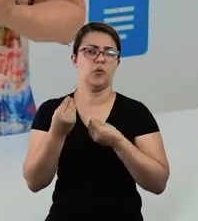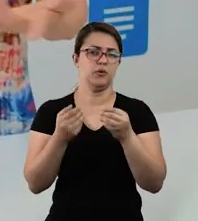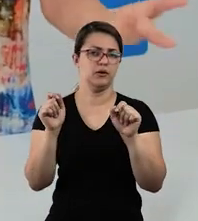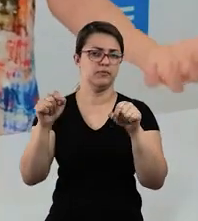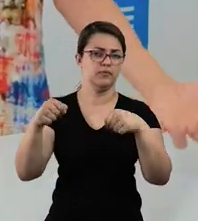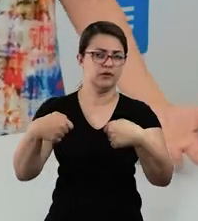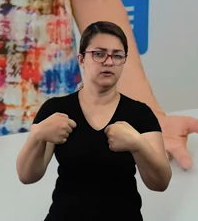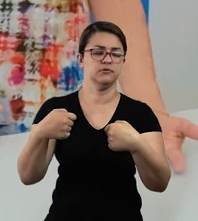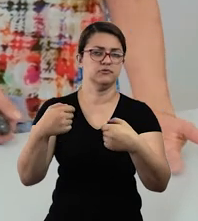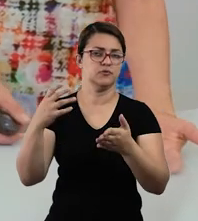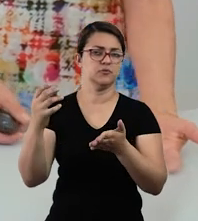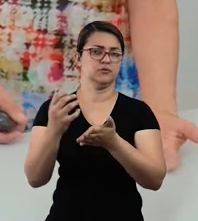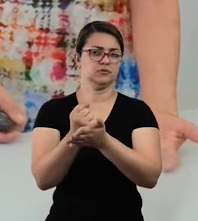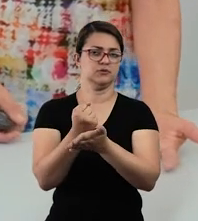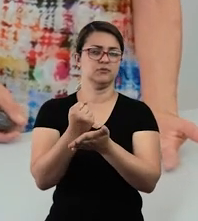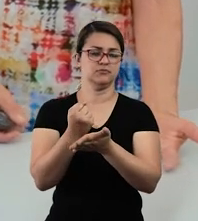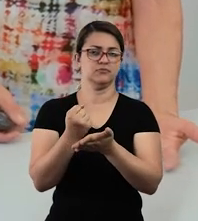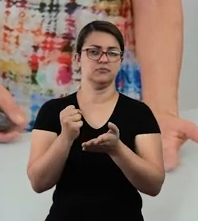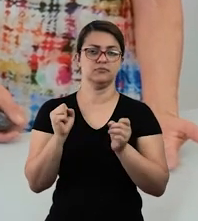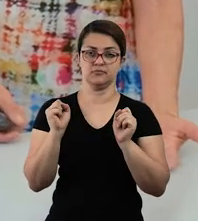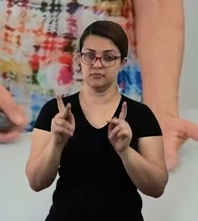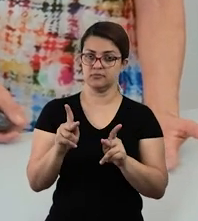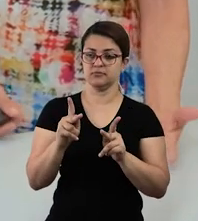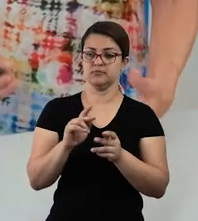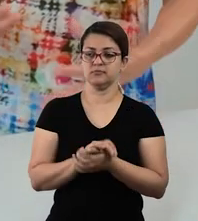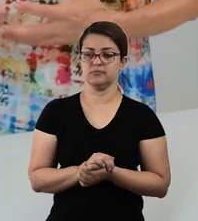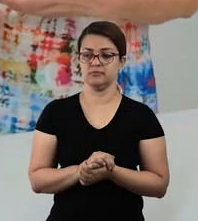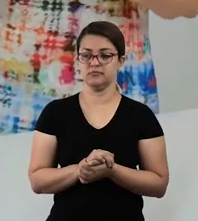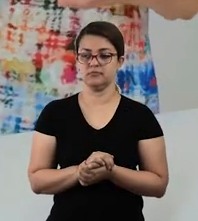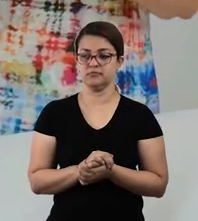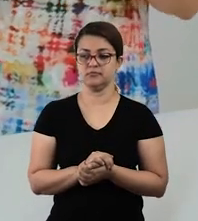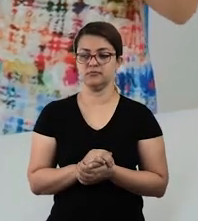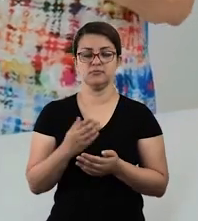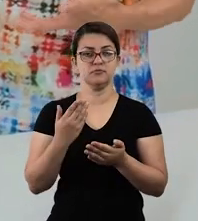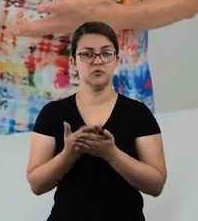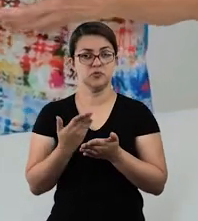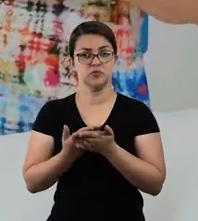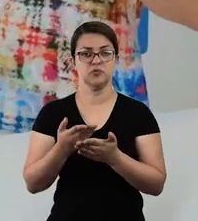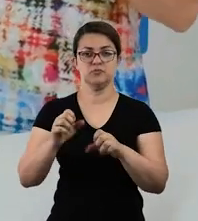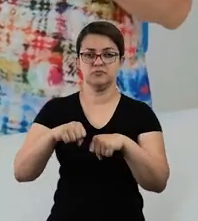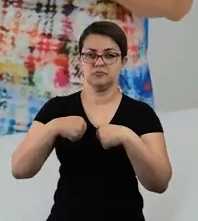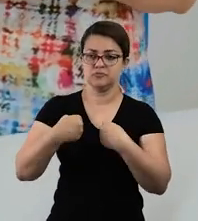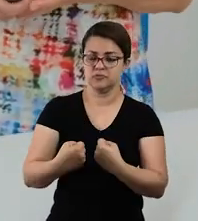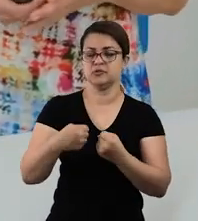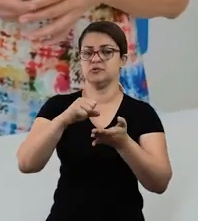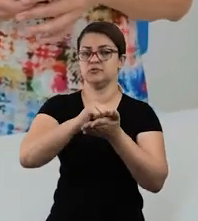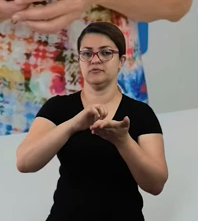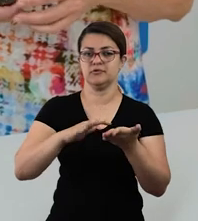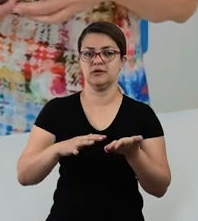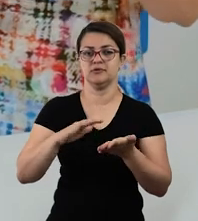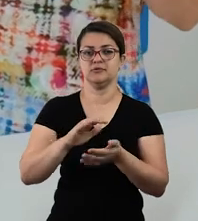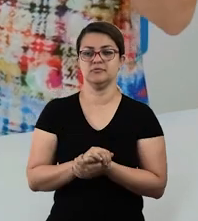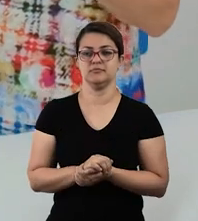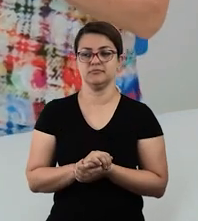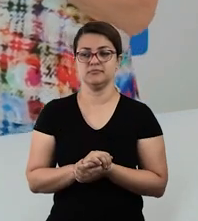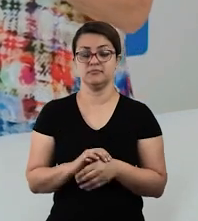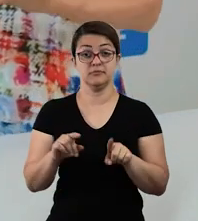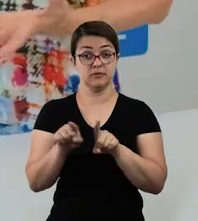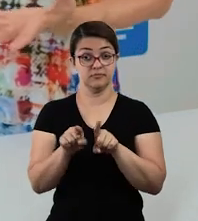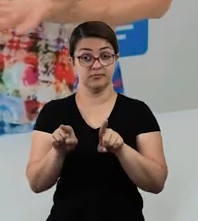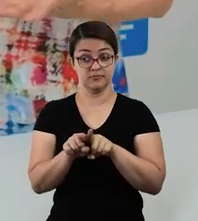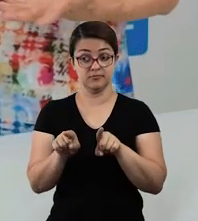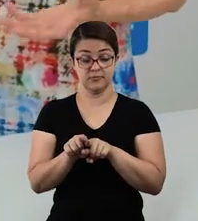é possível alcançá-lo. Tudo bem, aluno? Vamos lá, estuda, força, faça as suas atividades, além